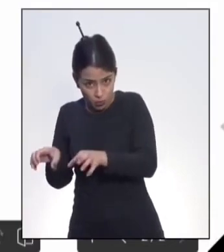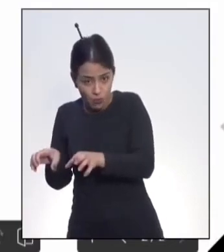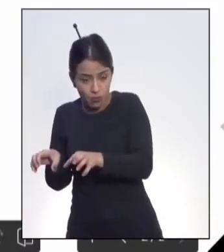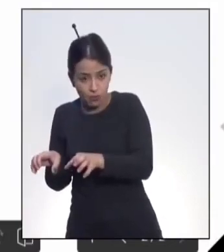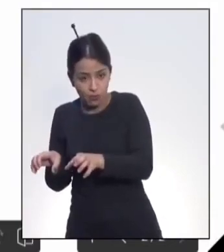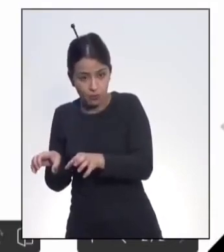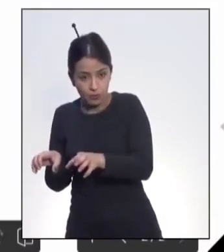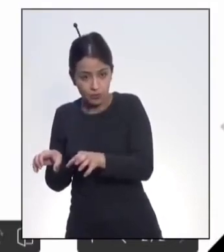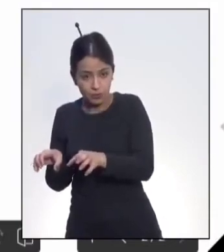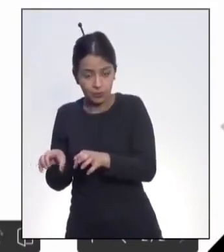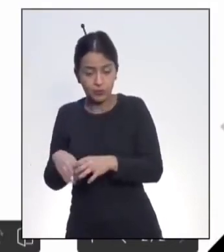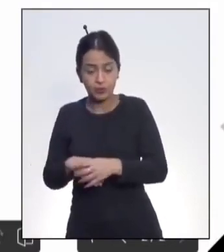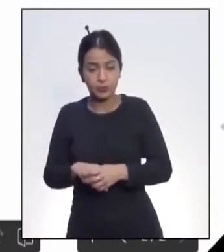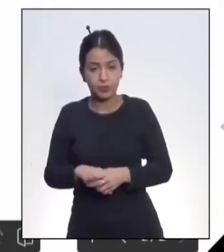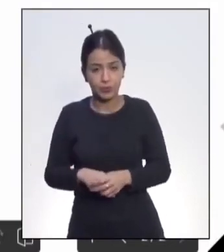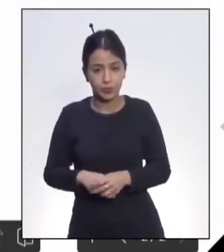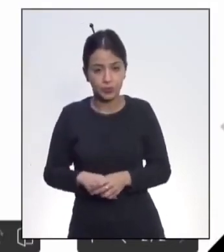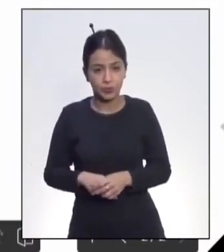unidades,